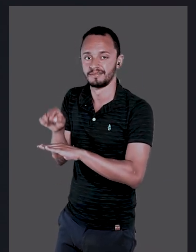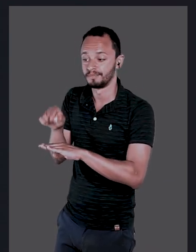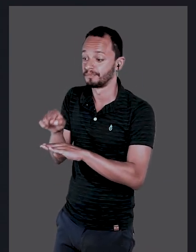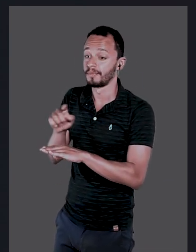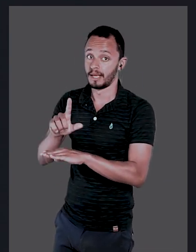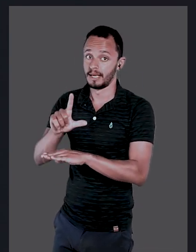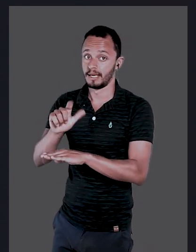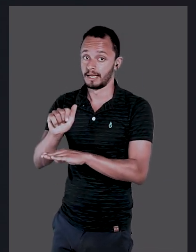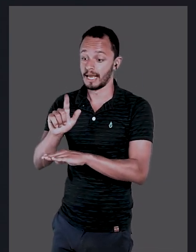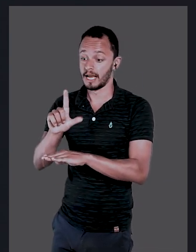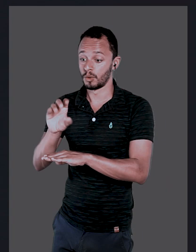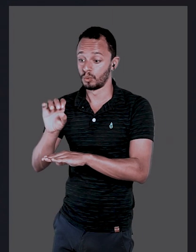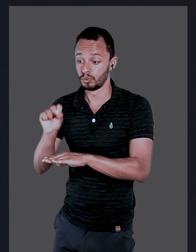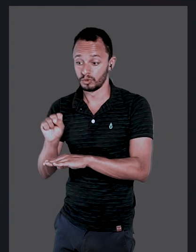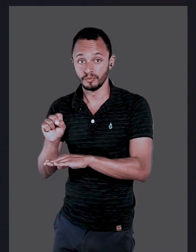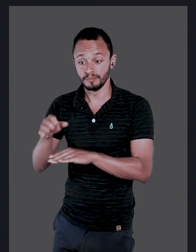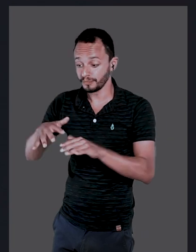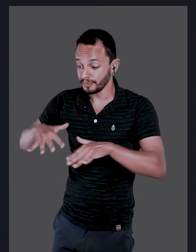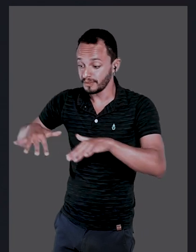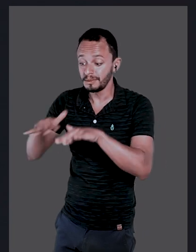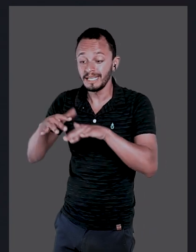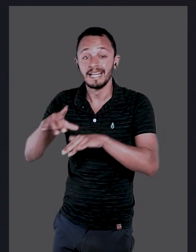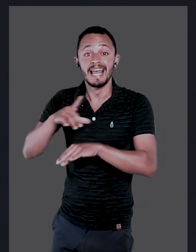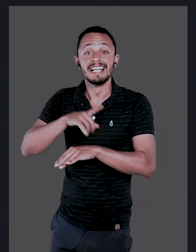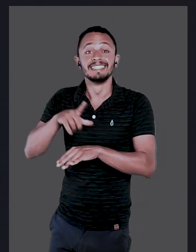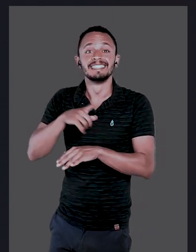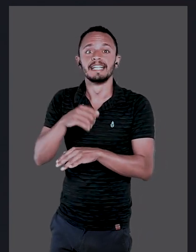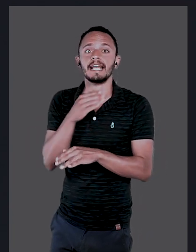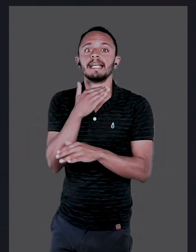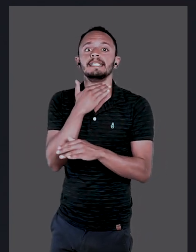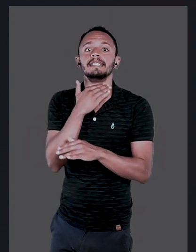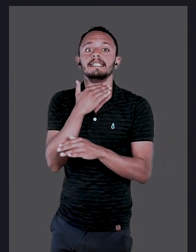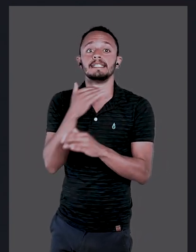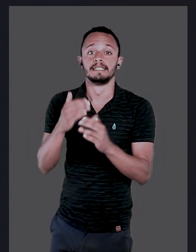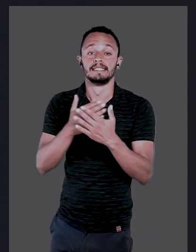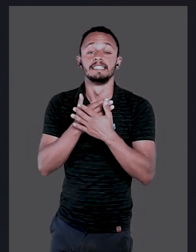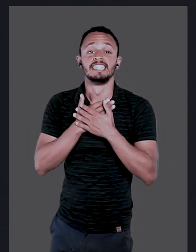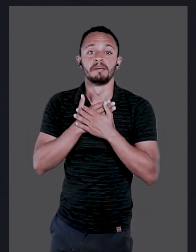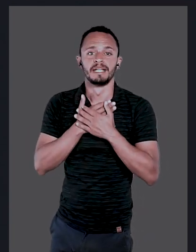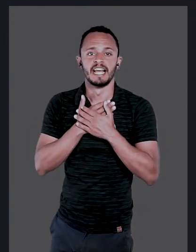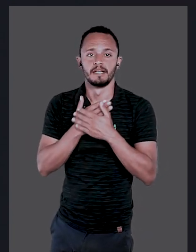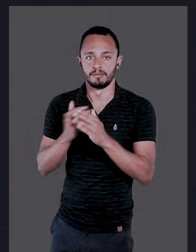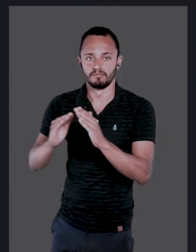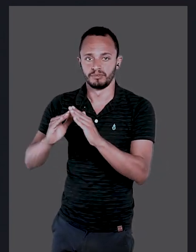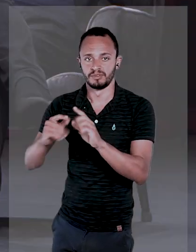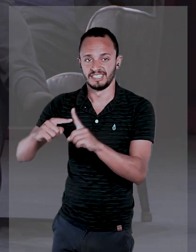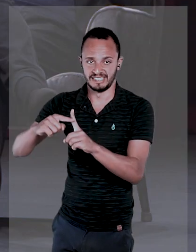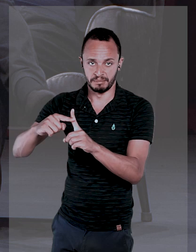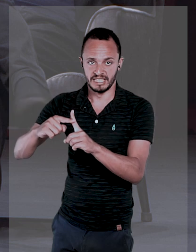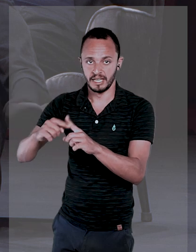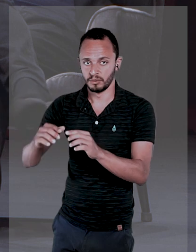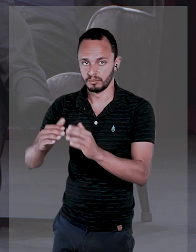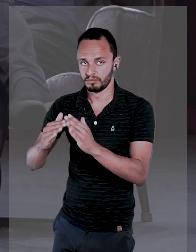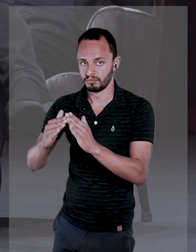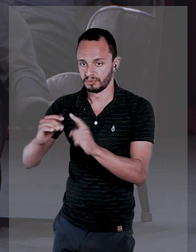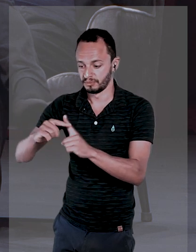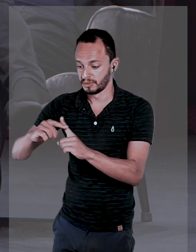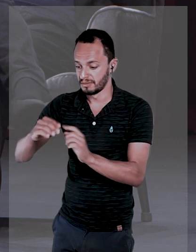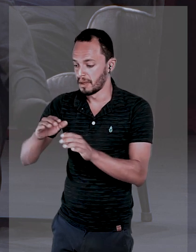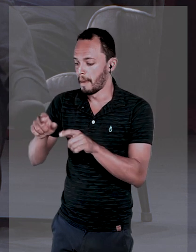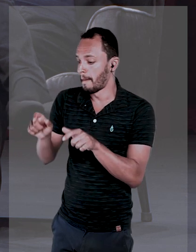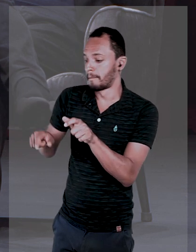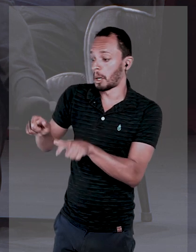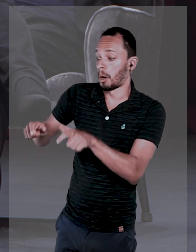gringo e em Lagos foi descoberto o maior cemitério negreiro da Europa,